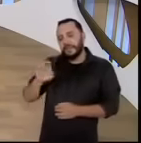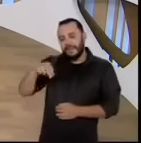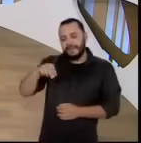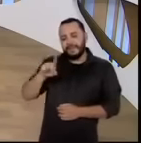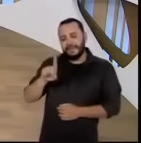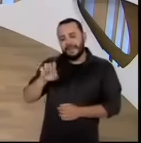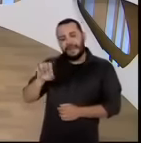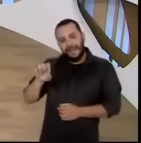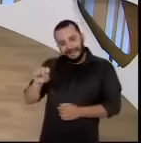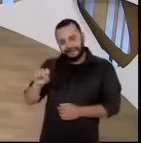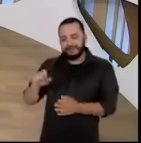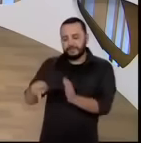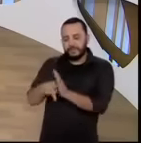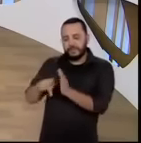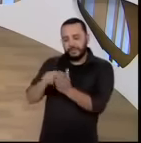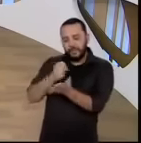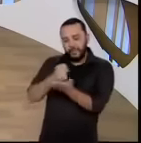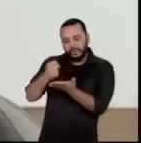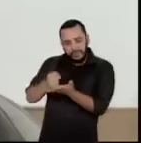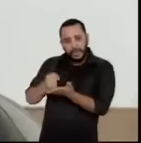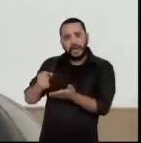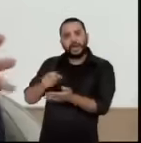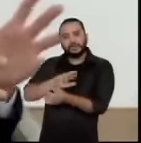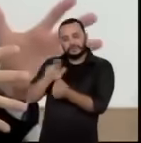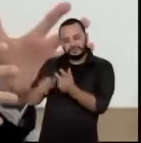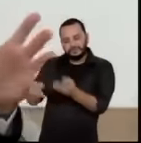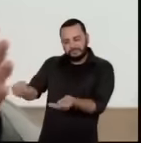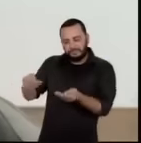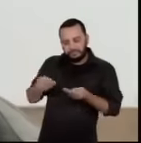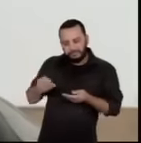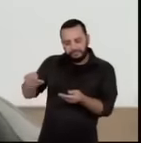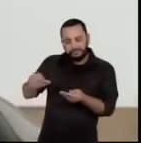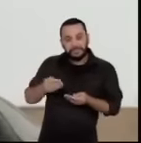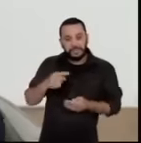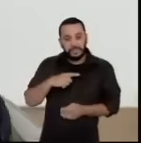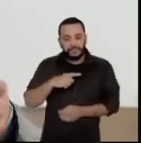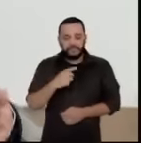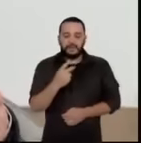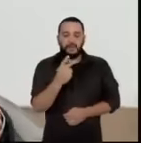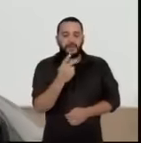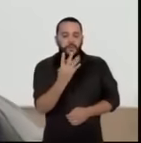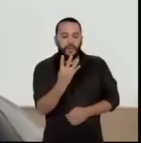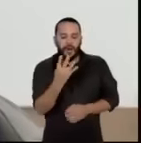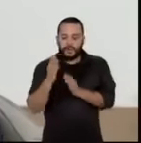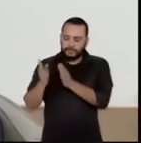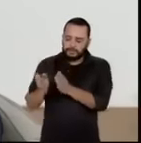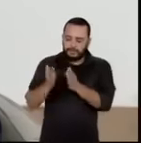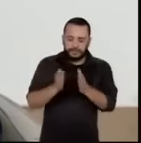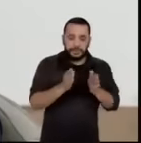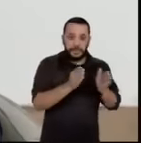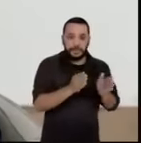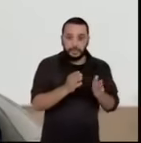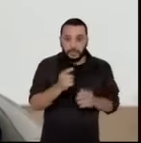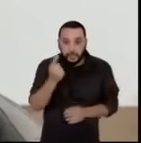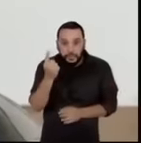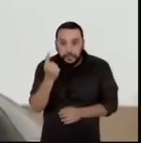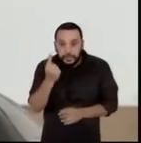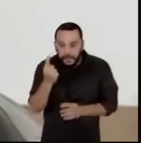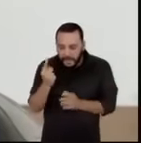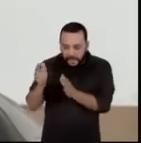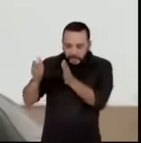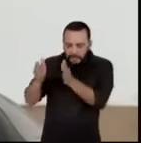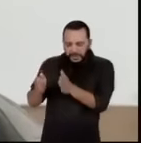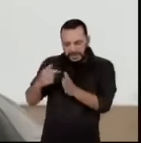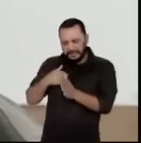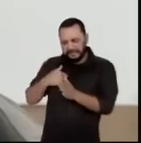tudo mais. Nós fizemos isso em 4 etapas, 4 tranches. Já na primeira tranche, nós identificamos uma série de pontos